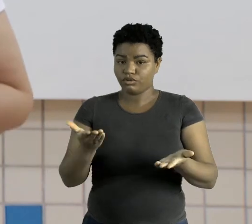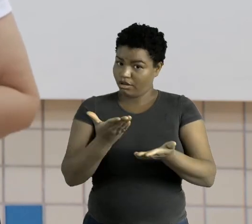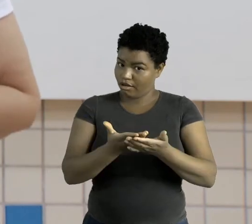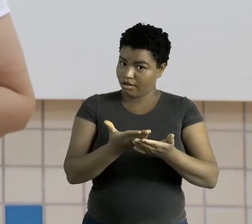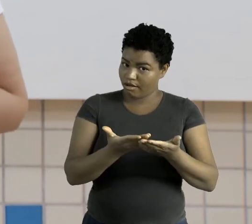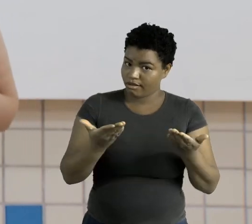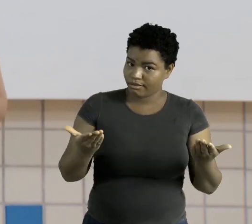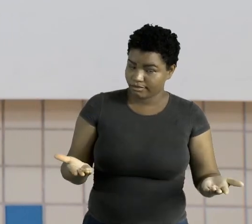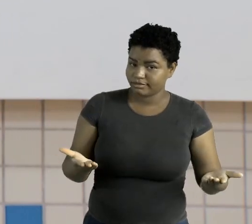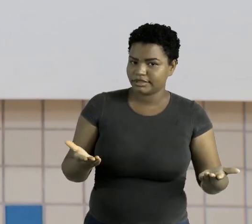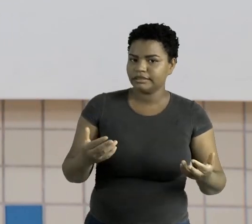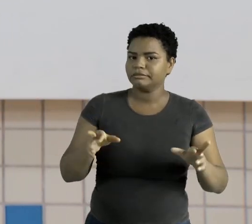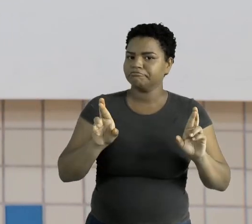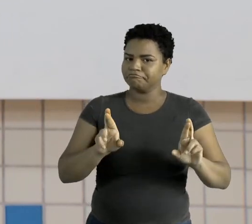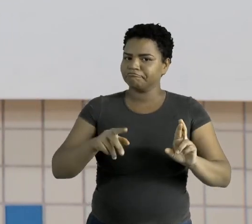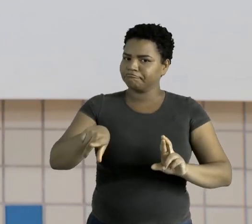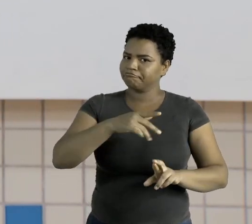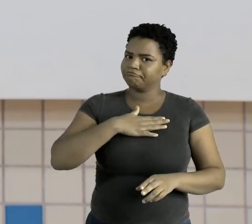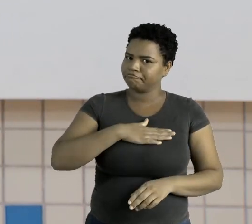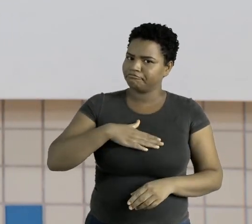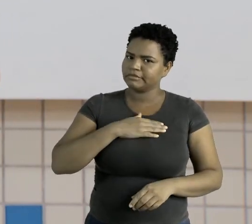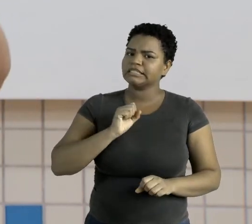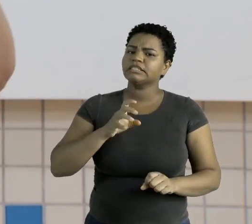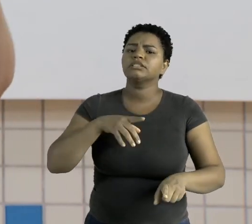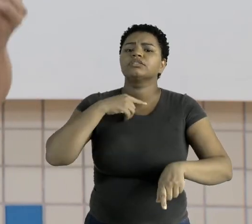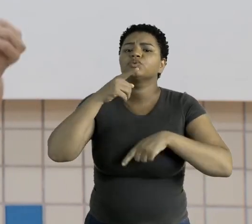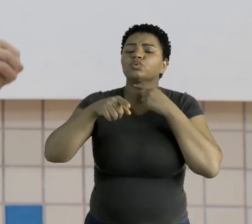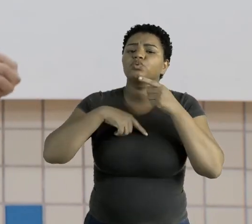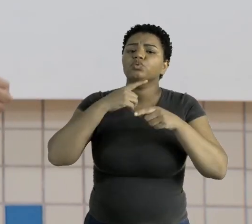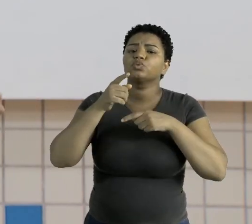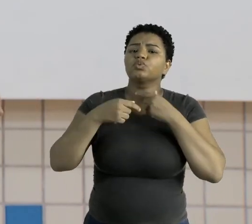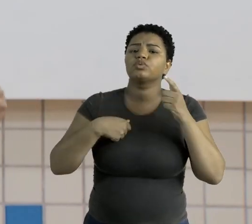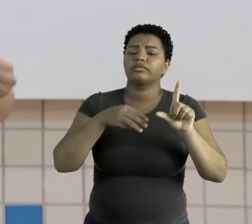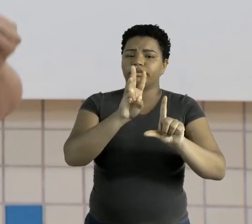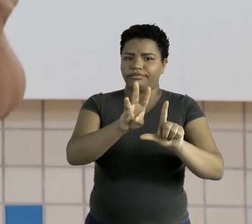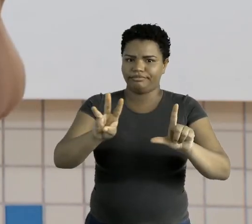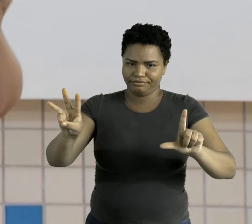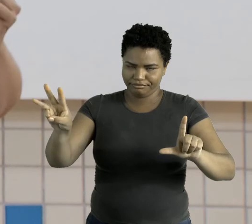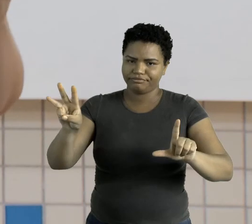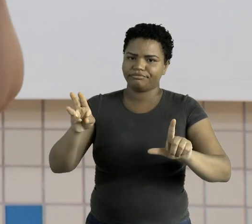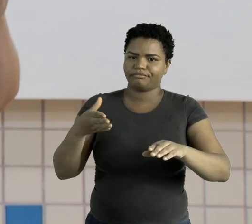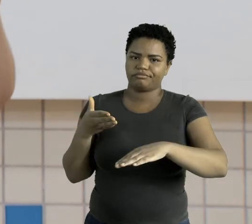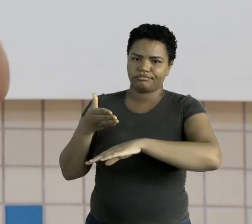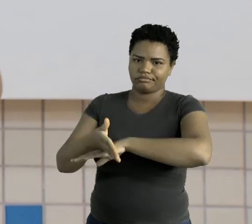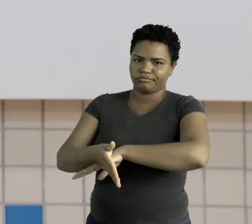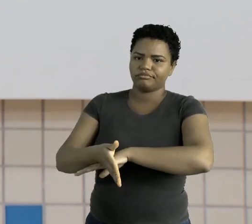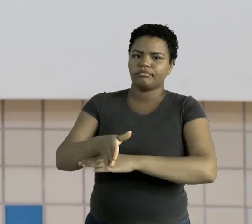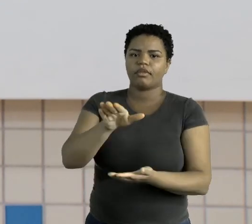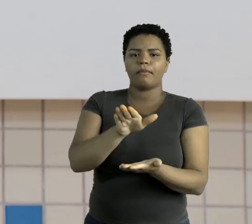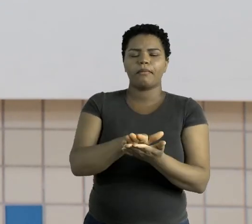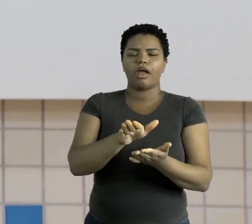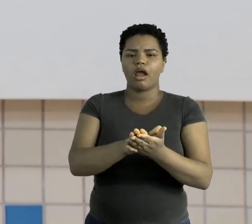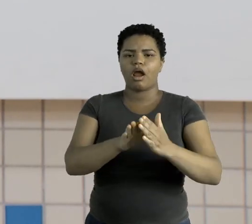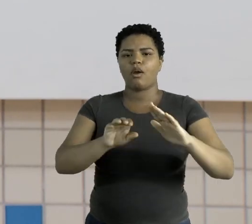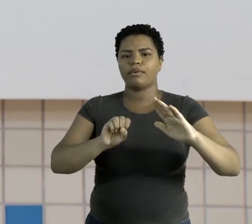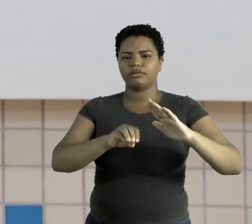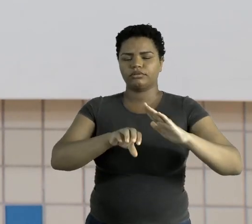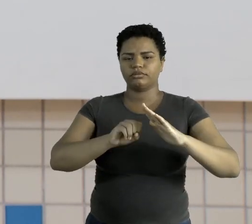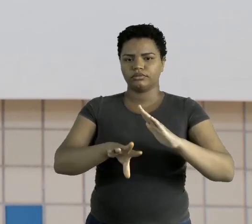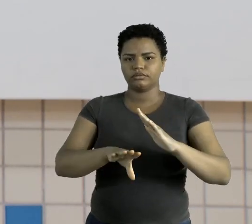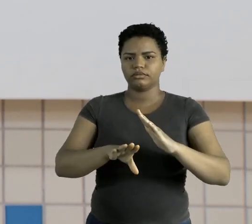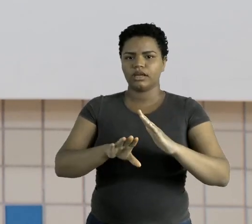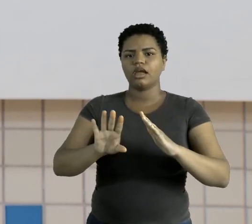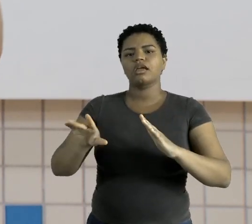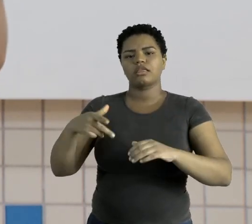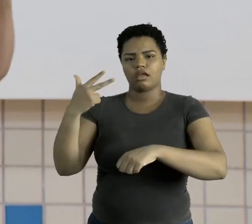vocês tenham gostado. Se ficou alguma dúvida, vá na plataforma Palma Homeschool, que essa aula vai estar gravada,